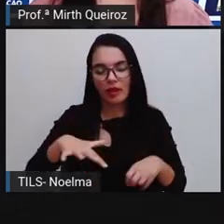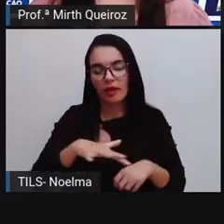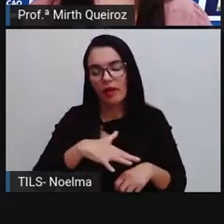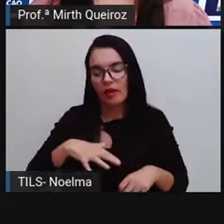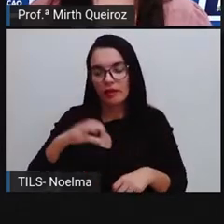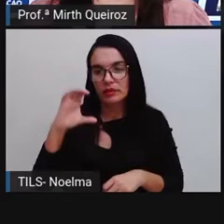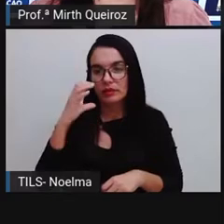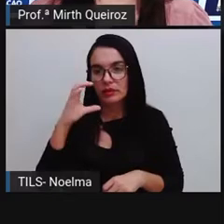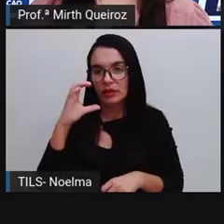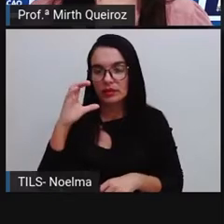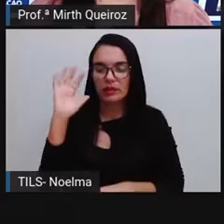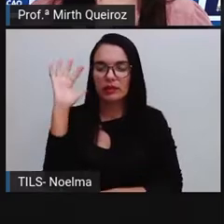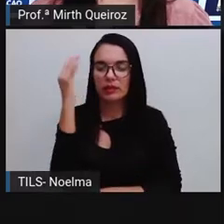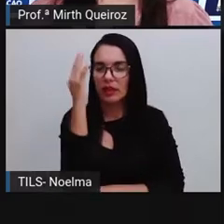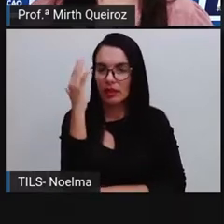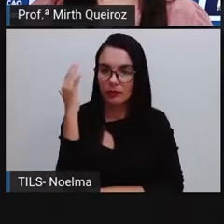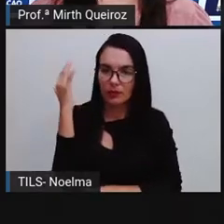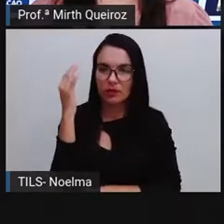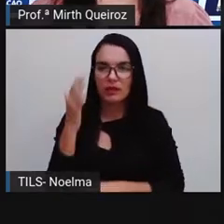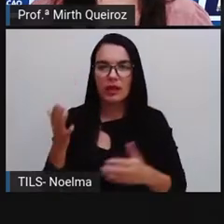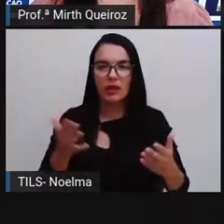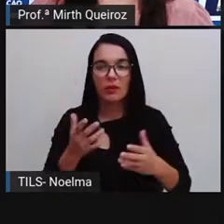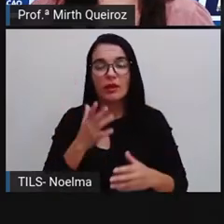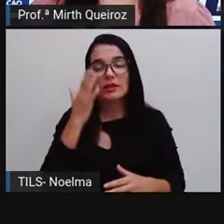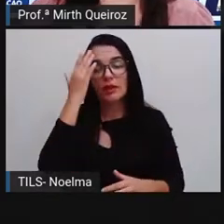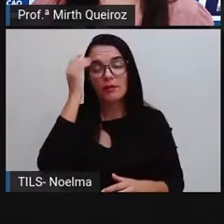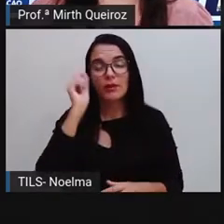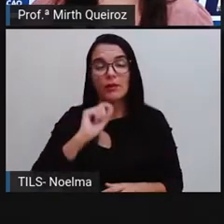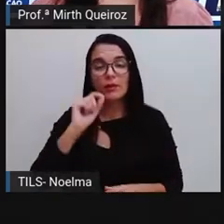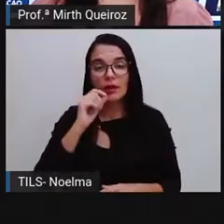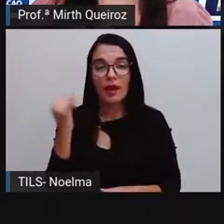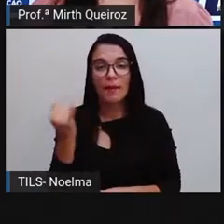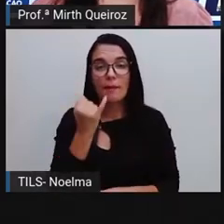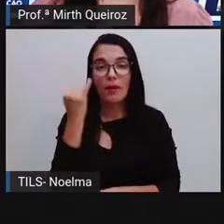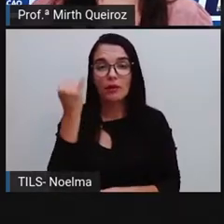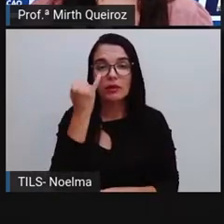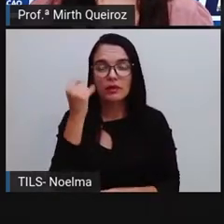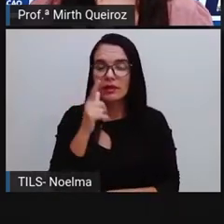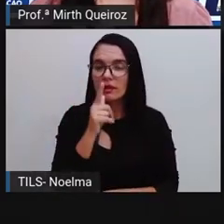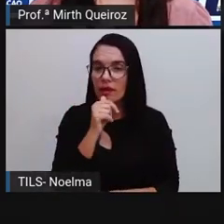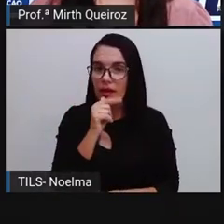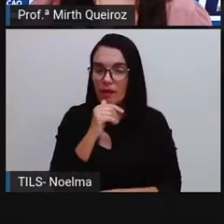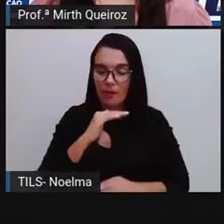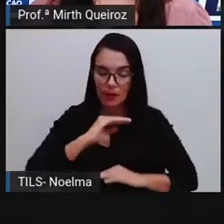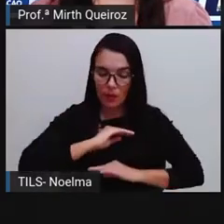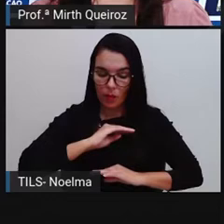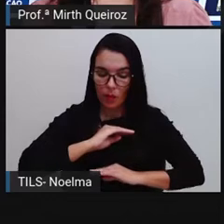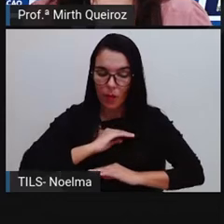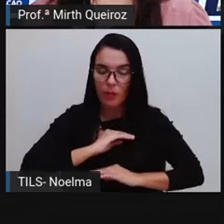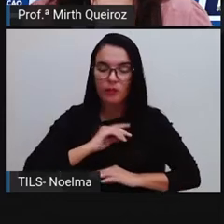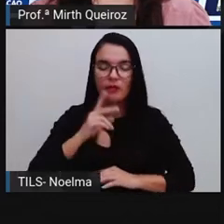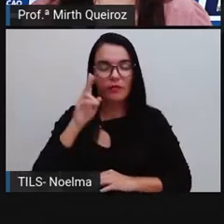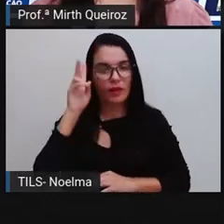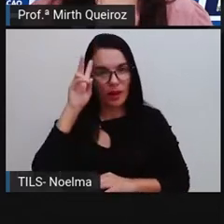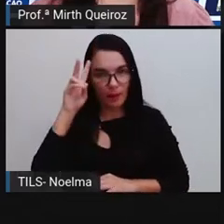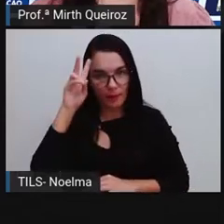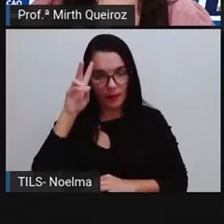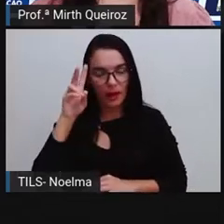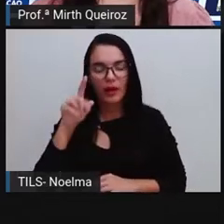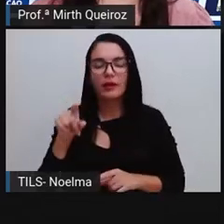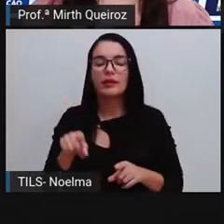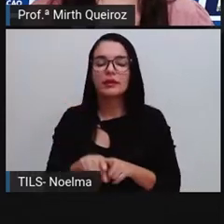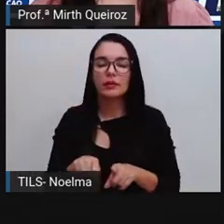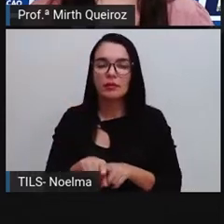um pouquinho aí sobre a importância da água para o nosso corpo, né? E, ao mesmo tempo, nós teremos